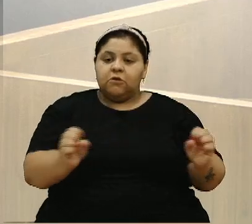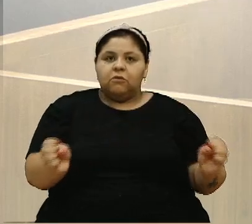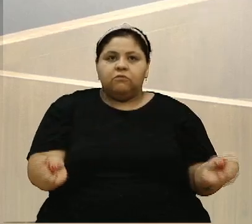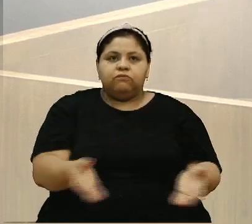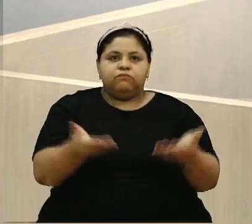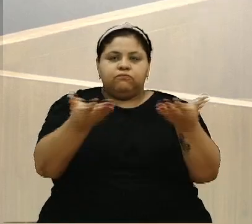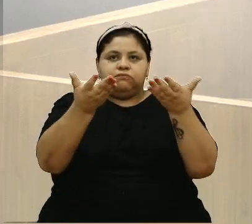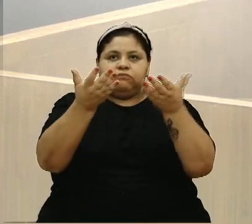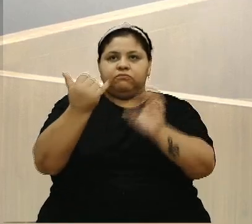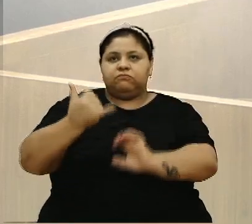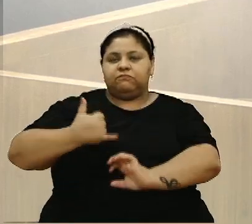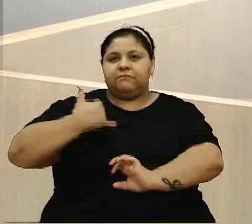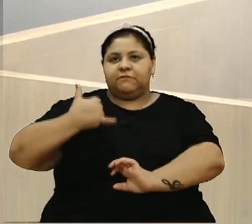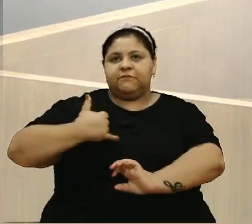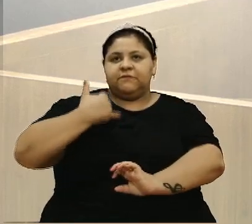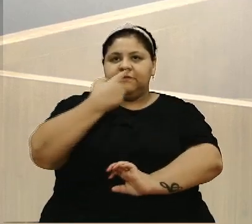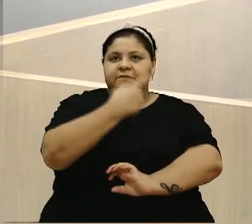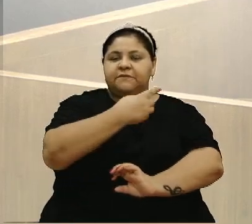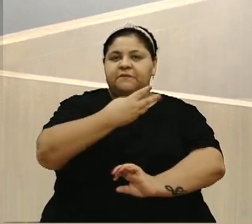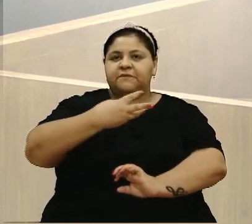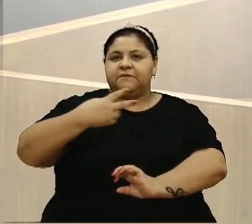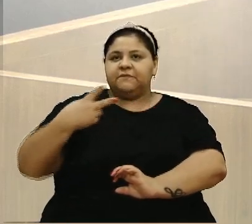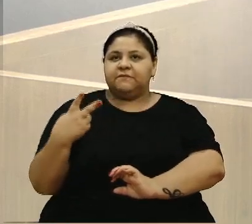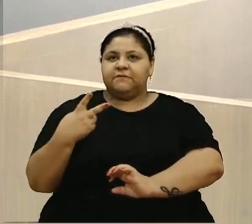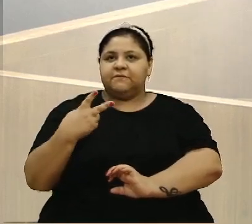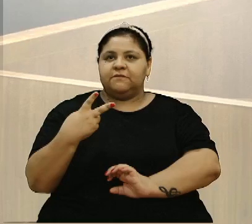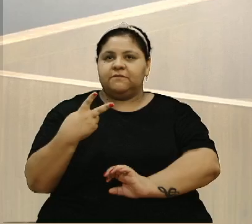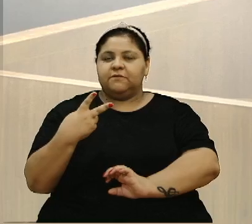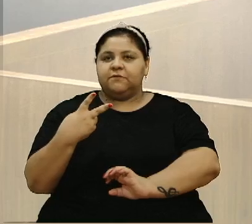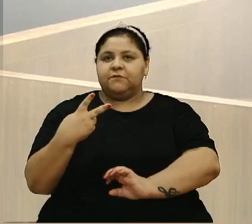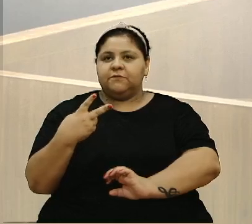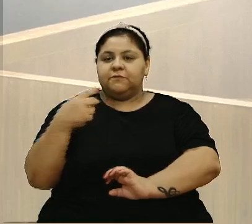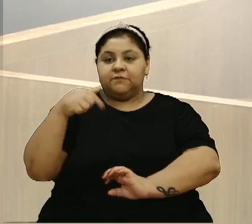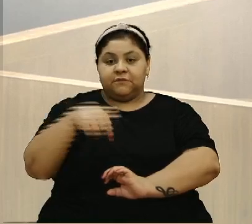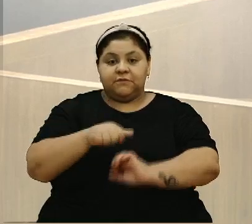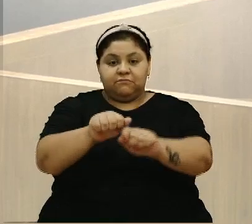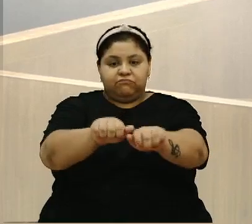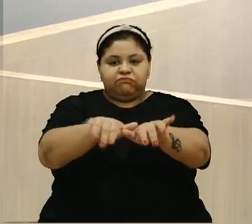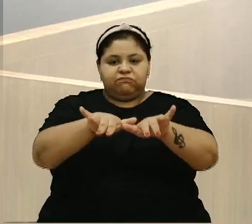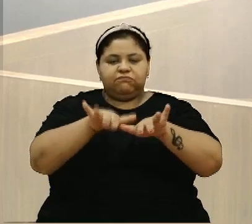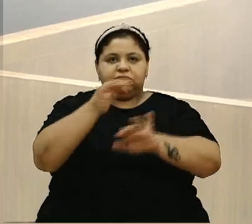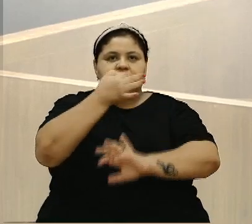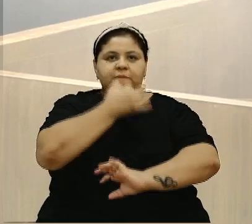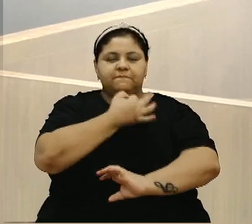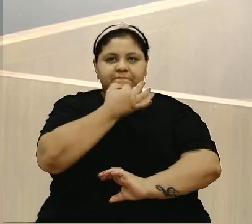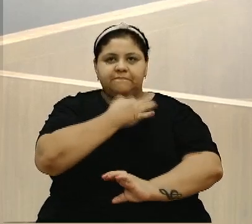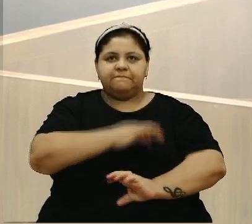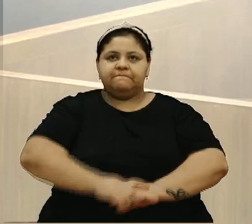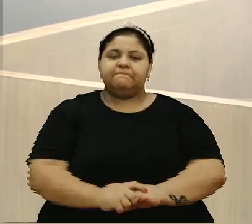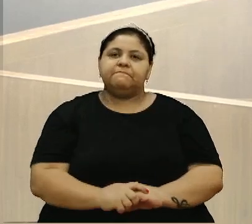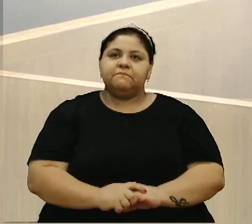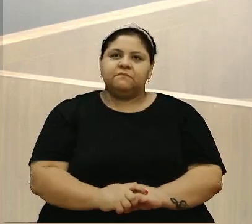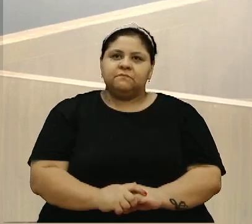o aniversário de 132 anos desse Parlamento caxiense.